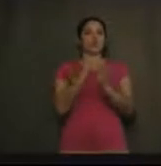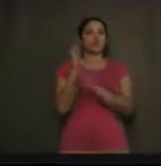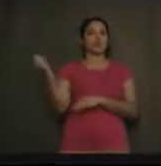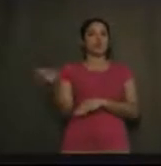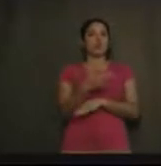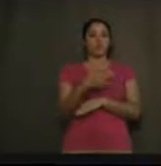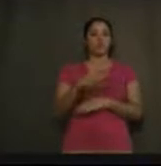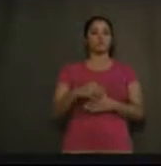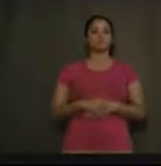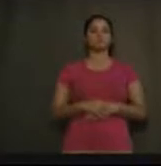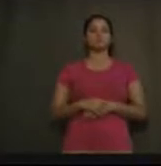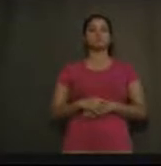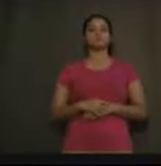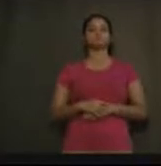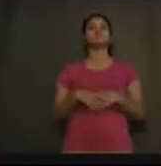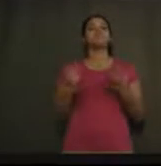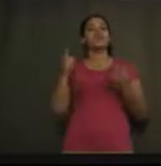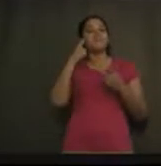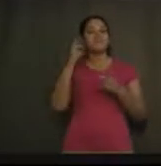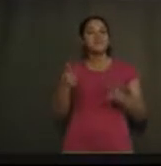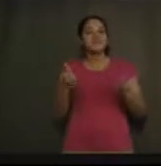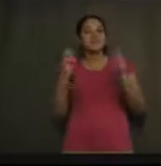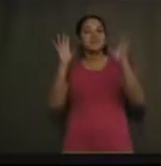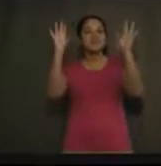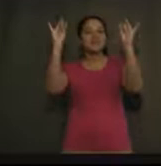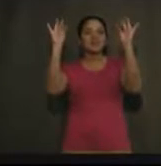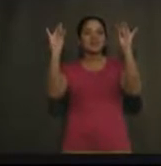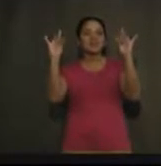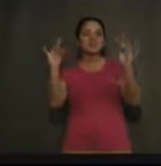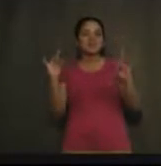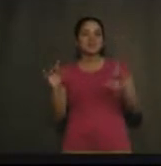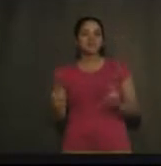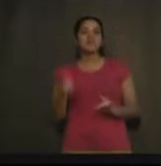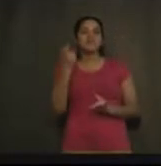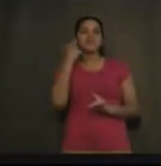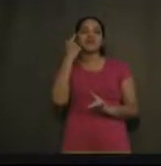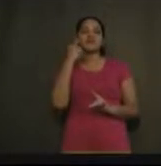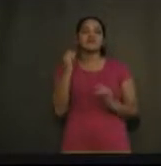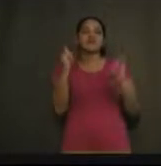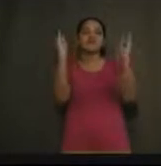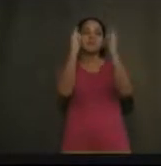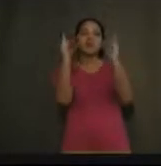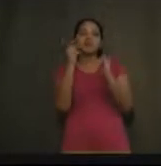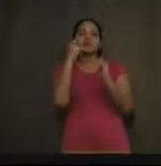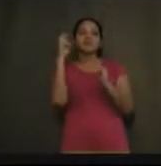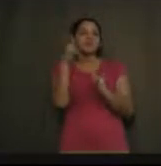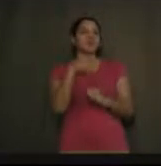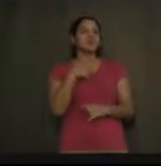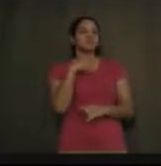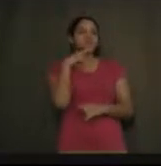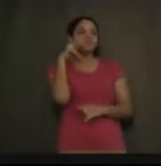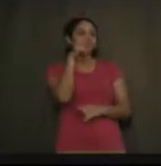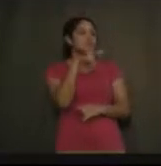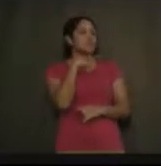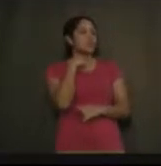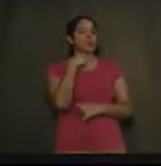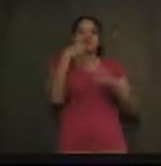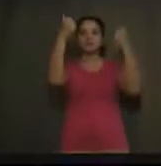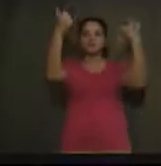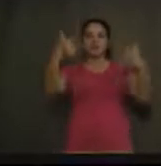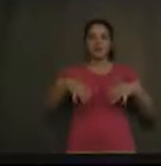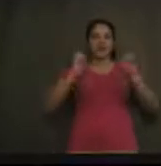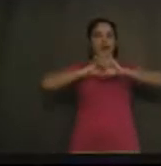É impressionante a complexidade desta figura que eu nem mesmo tento traçar. Nada é